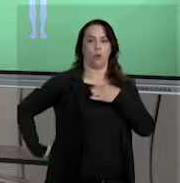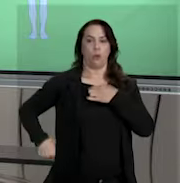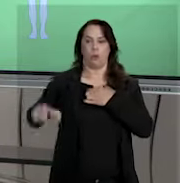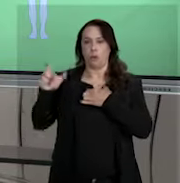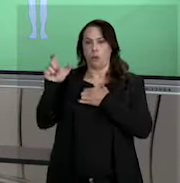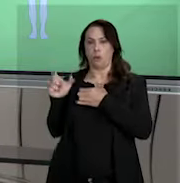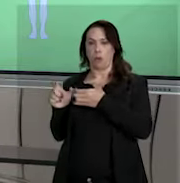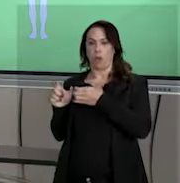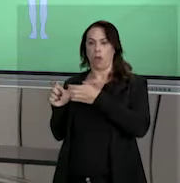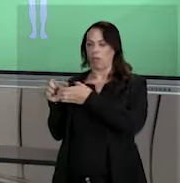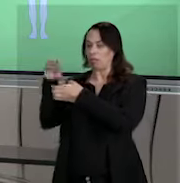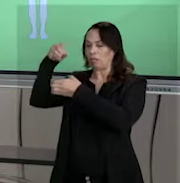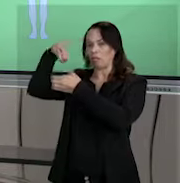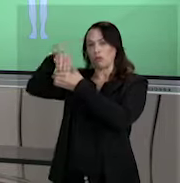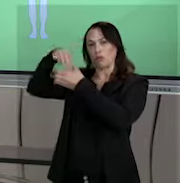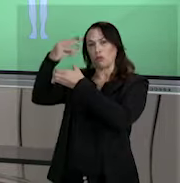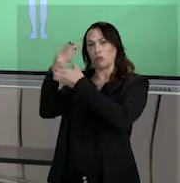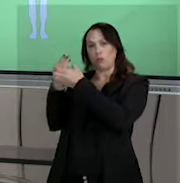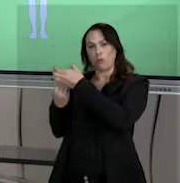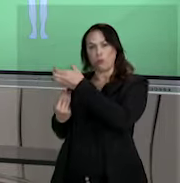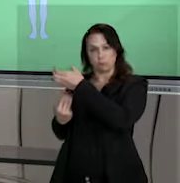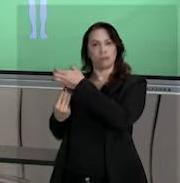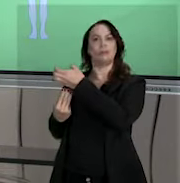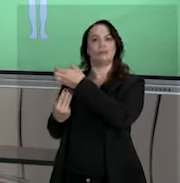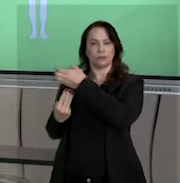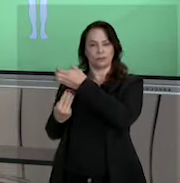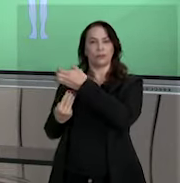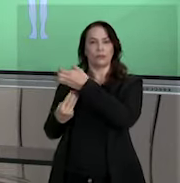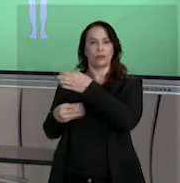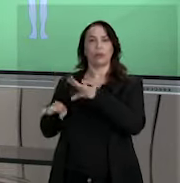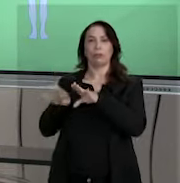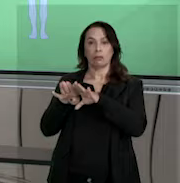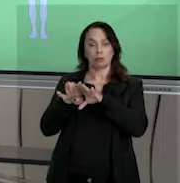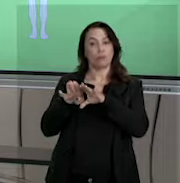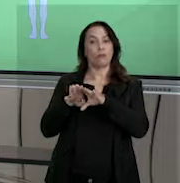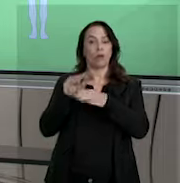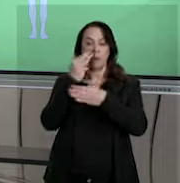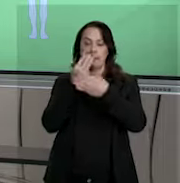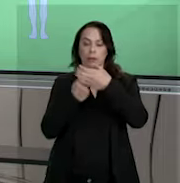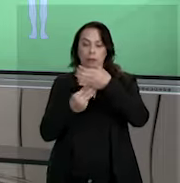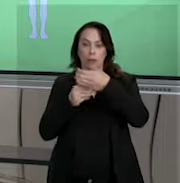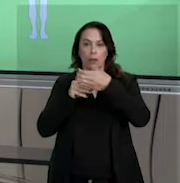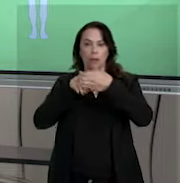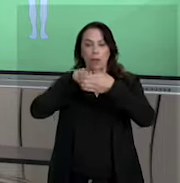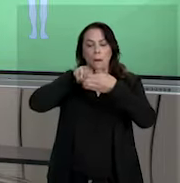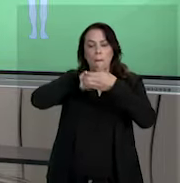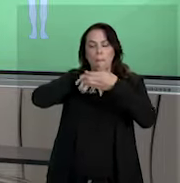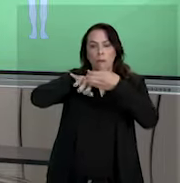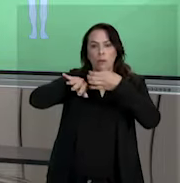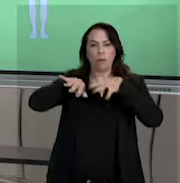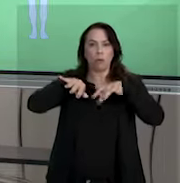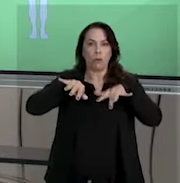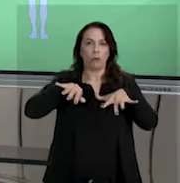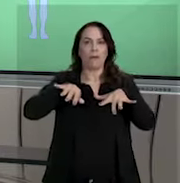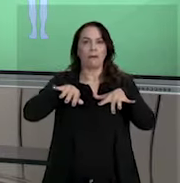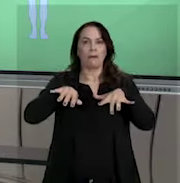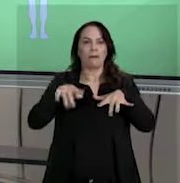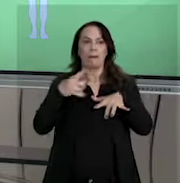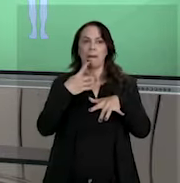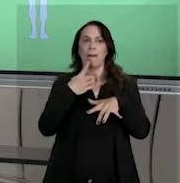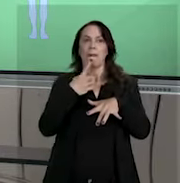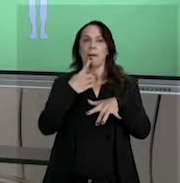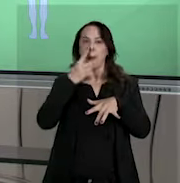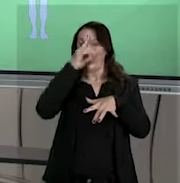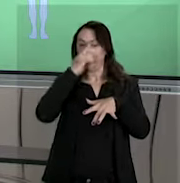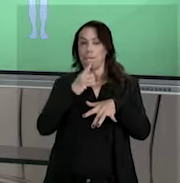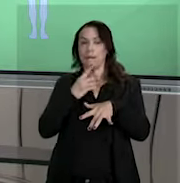os nervos, que está aqui representado em amarelo, que são os nervos periféricos. É o sistema nervoso periférico que